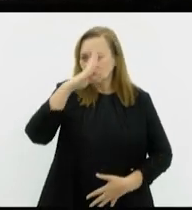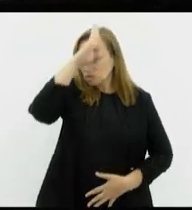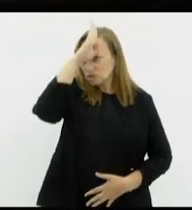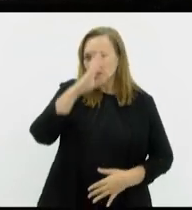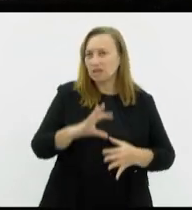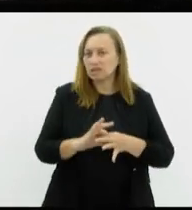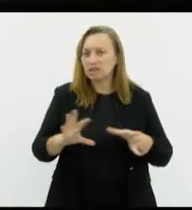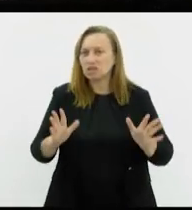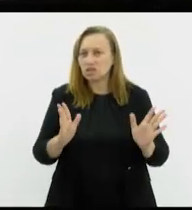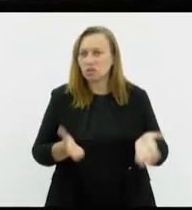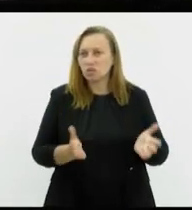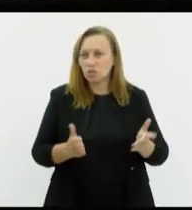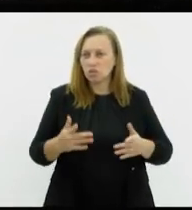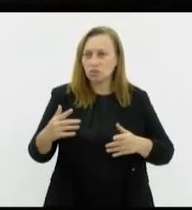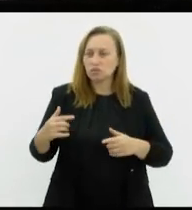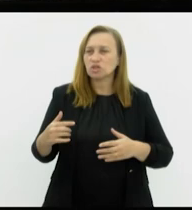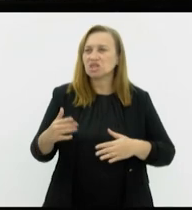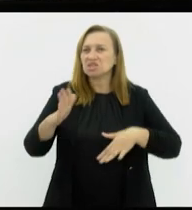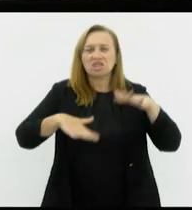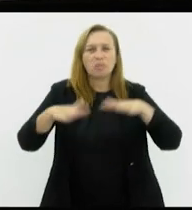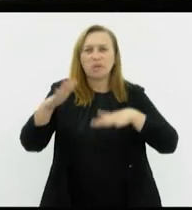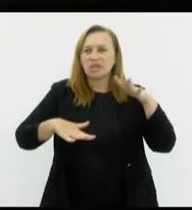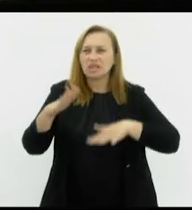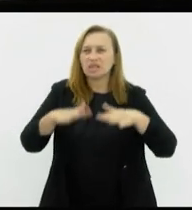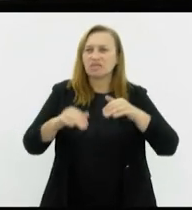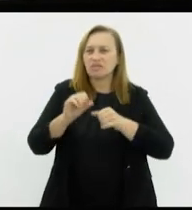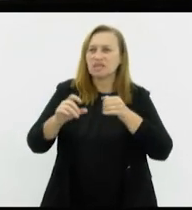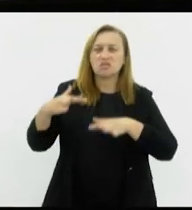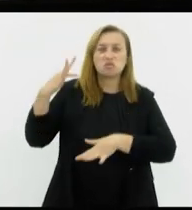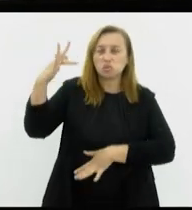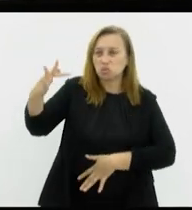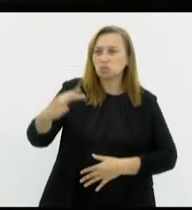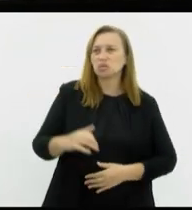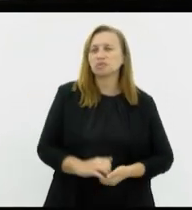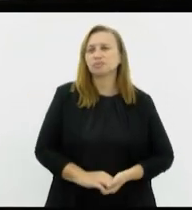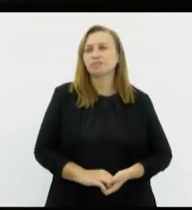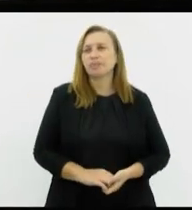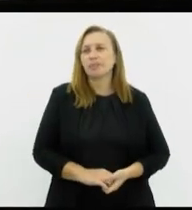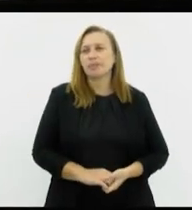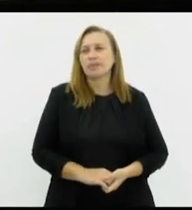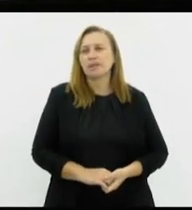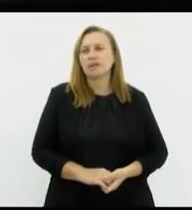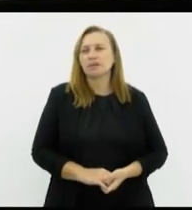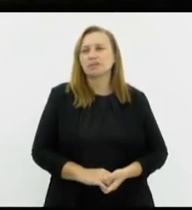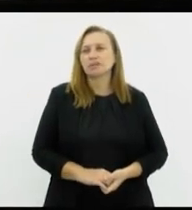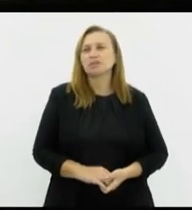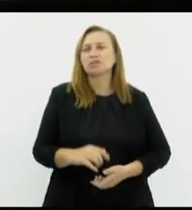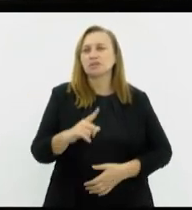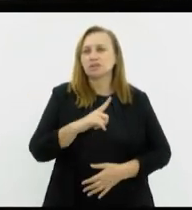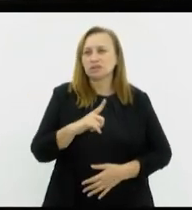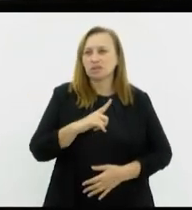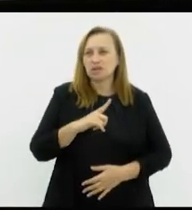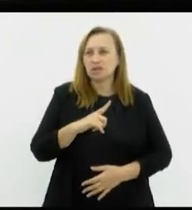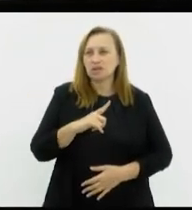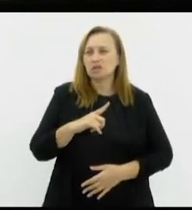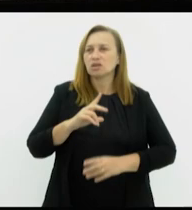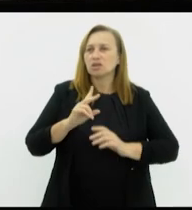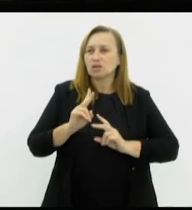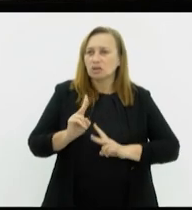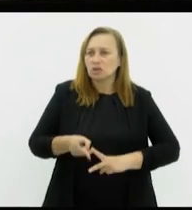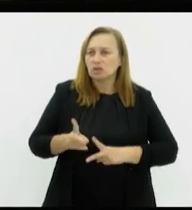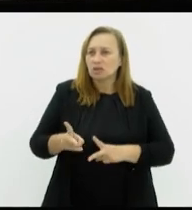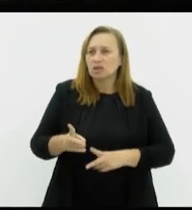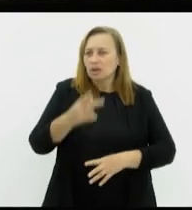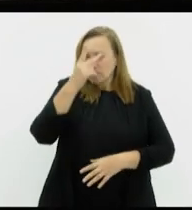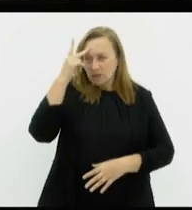hoje, já deixou para o Brasil, independente do que ele vai fazer daqui para frente. A gente tem um legado de recondução de pessoas de